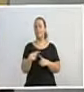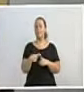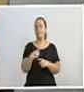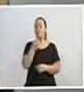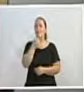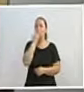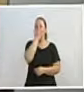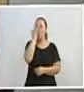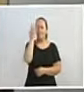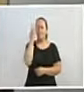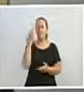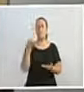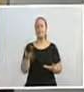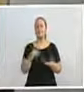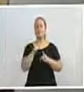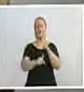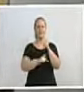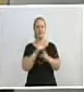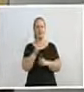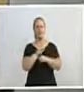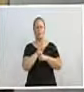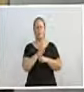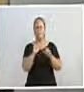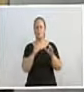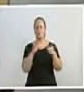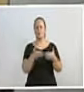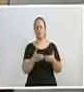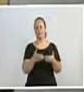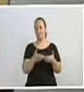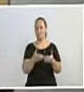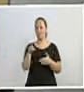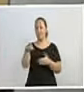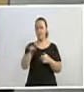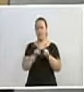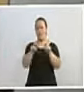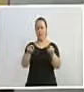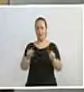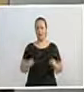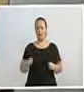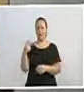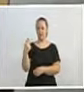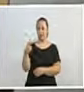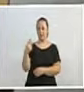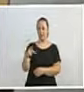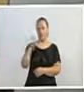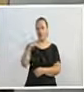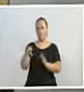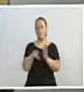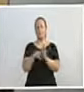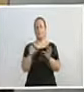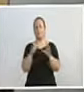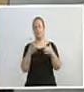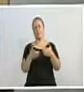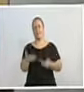uma pessoa que fez muito pela nossa comunidade, sem dúvida nenhuma, assim, porque a gente sabe que o seu gabinete é um gabinete que está a serviço da comunidade da nossa